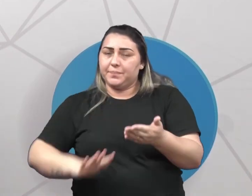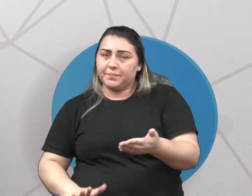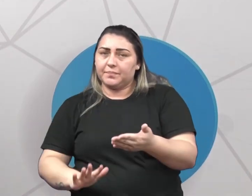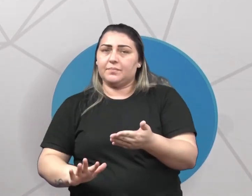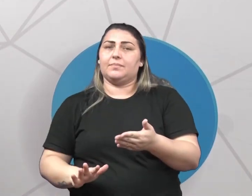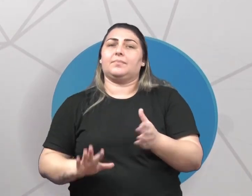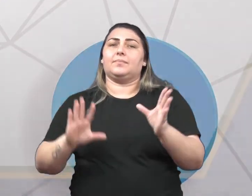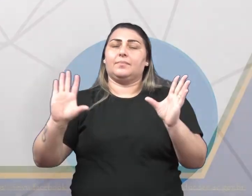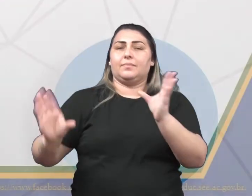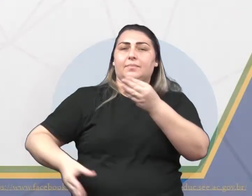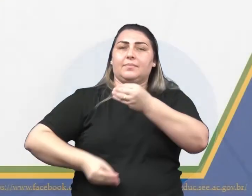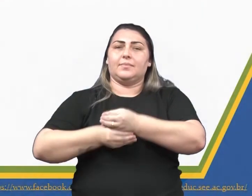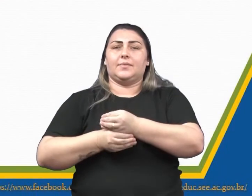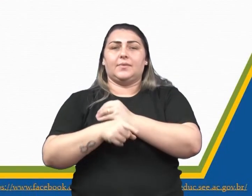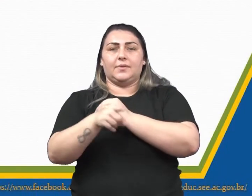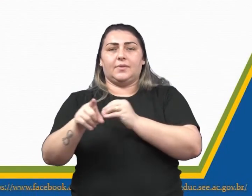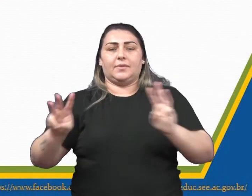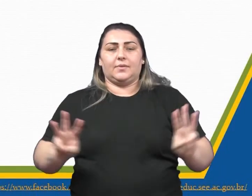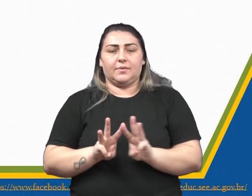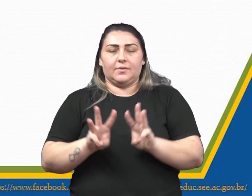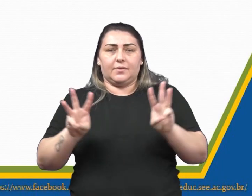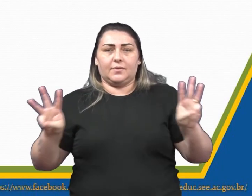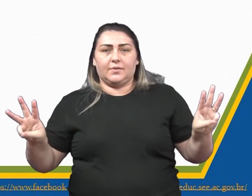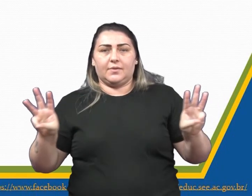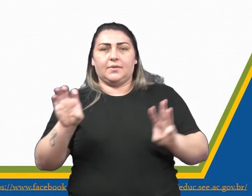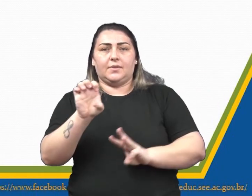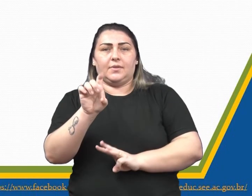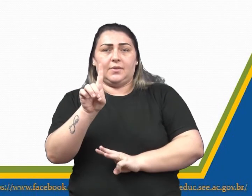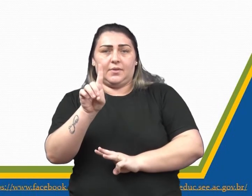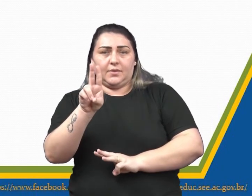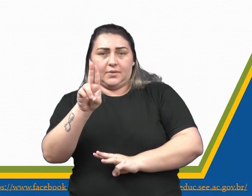atividades complementares, que você vai acessar o site